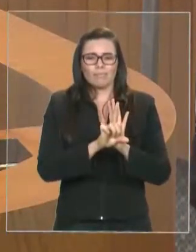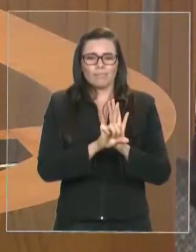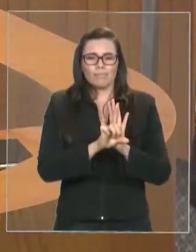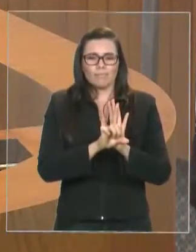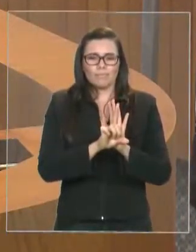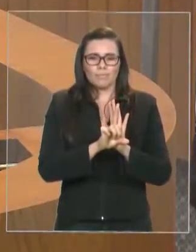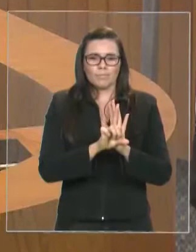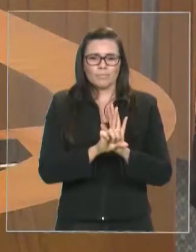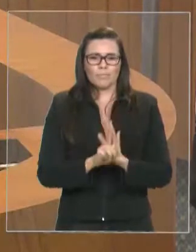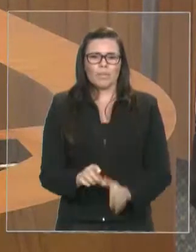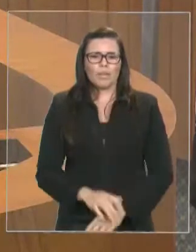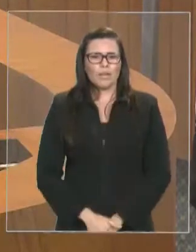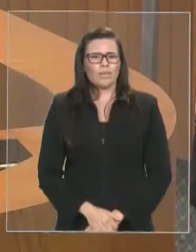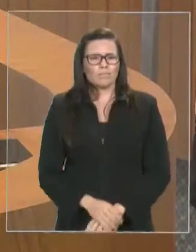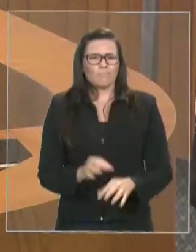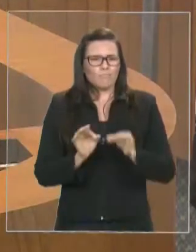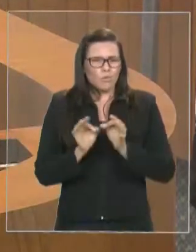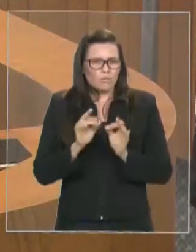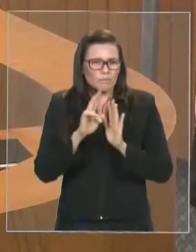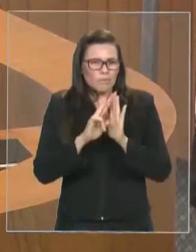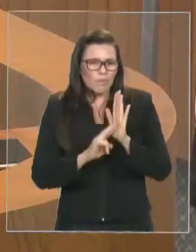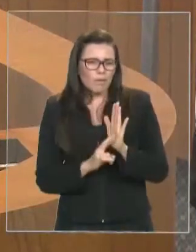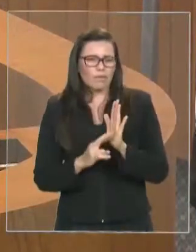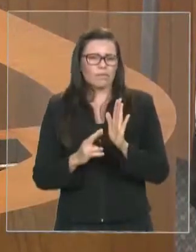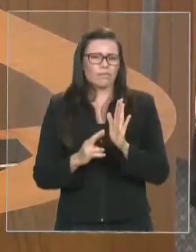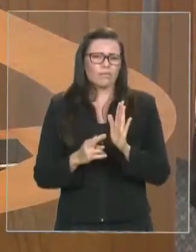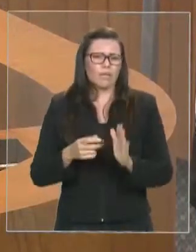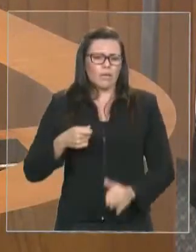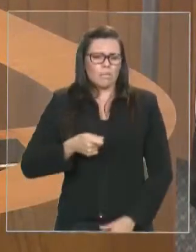com relação aos pacientes que estão